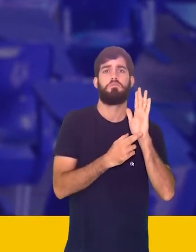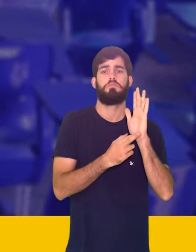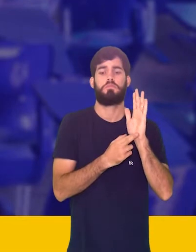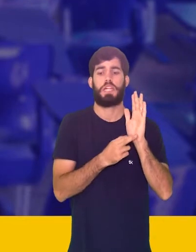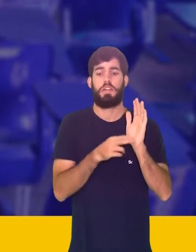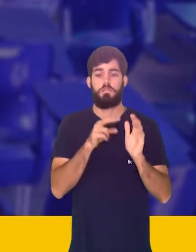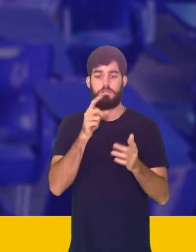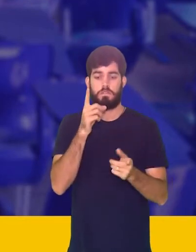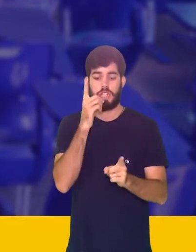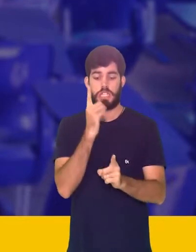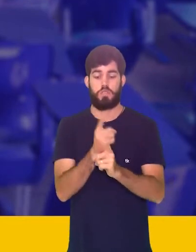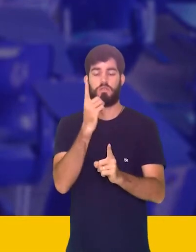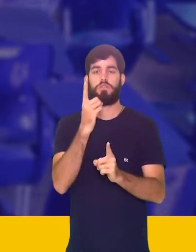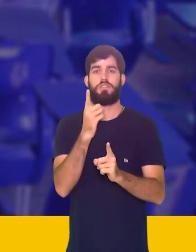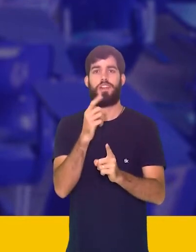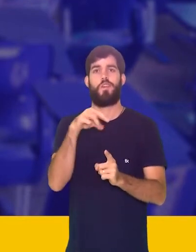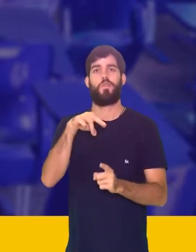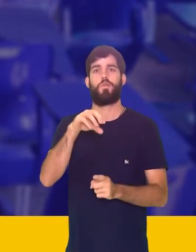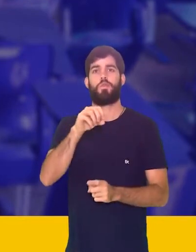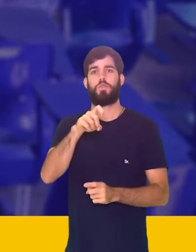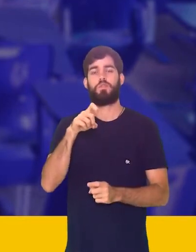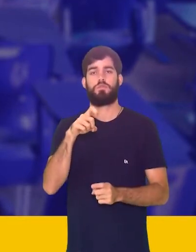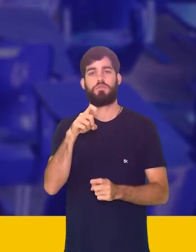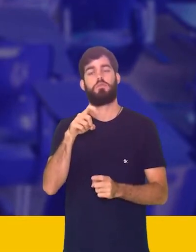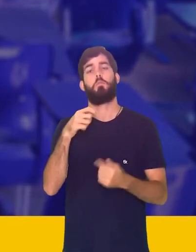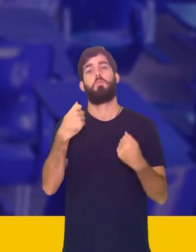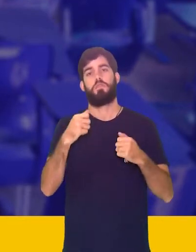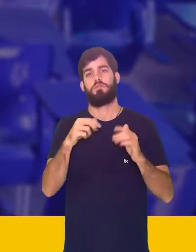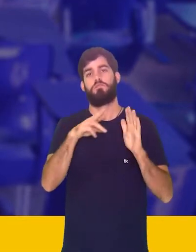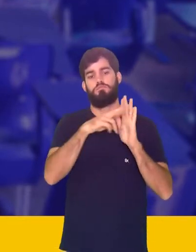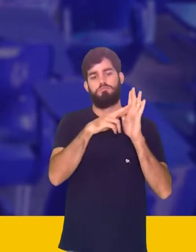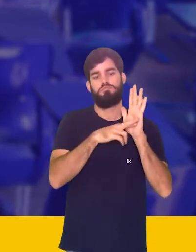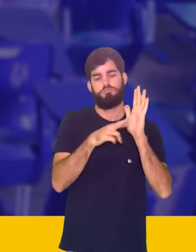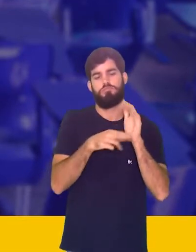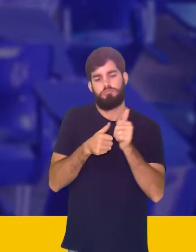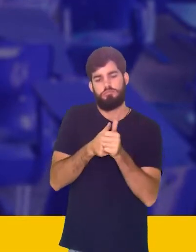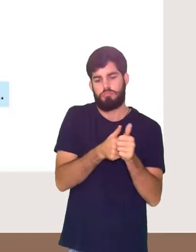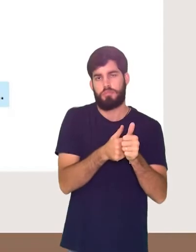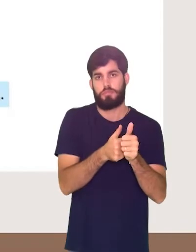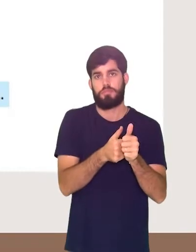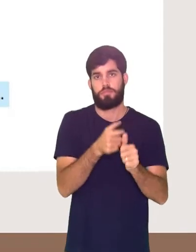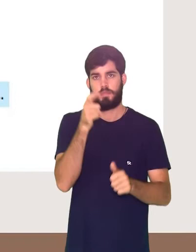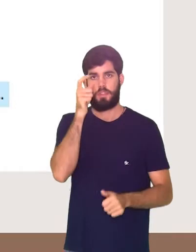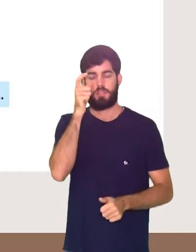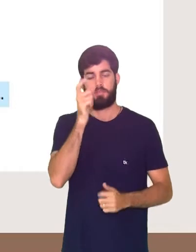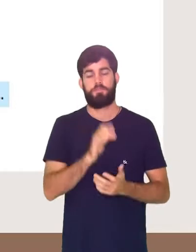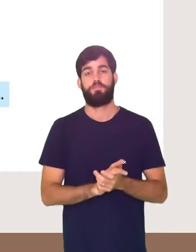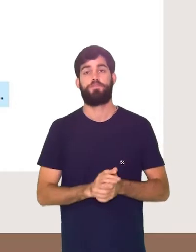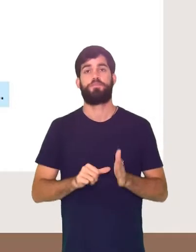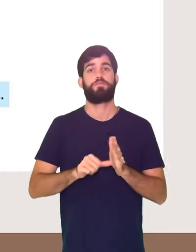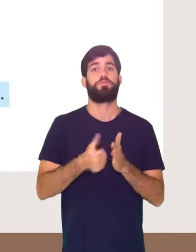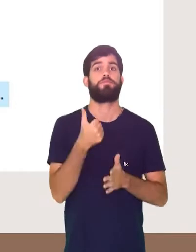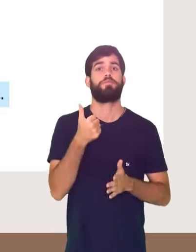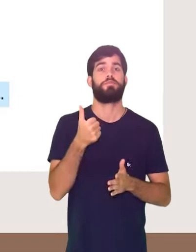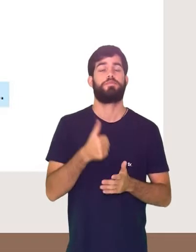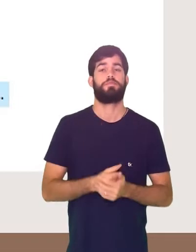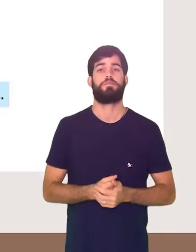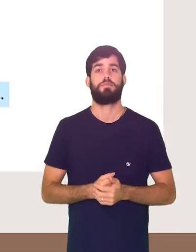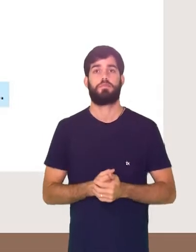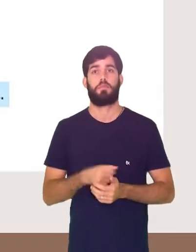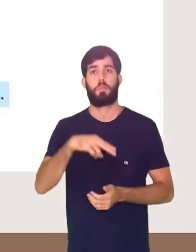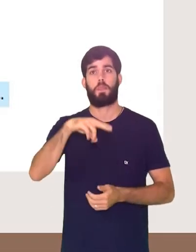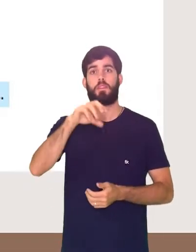vamos seguir alguns protocolos, algumas regras que são bastante interessantes. A primeira, o NOx de